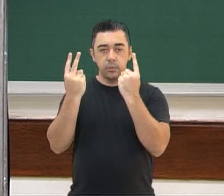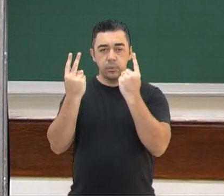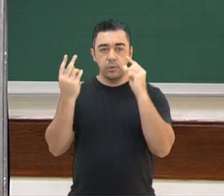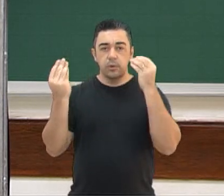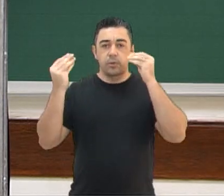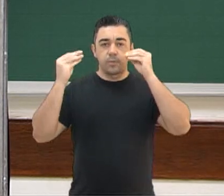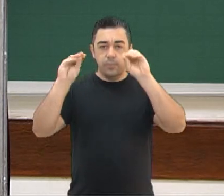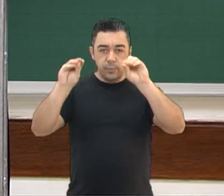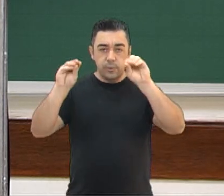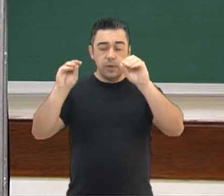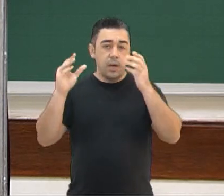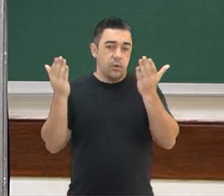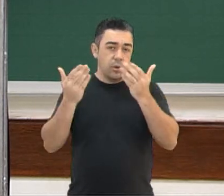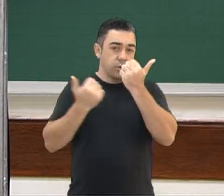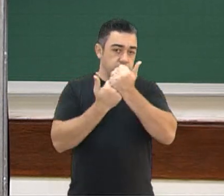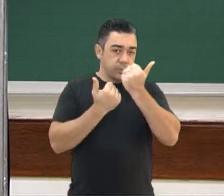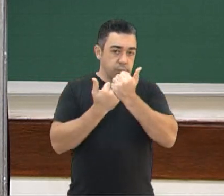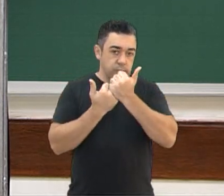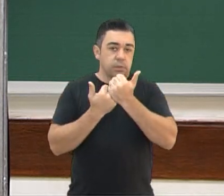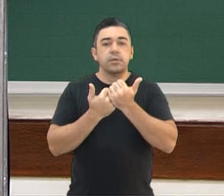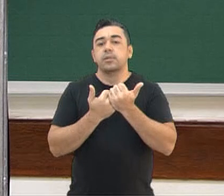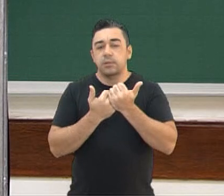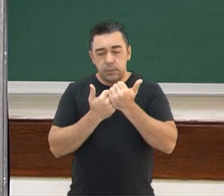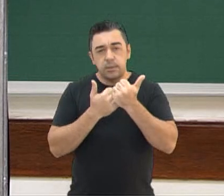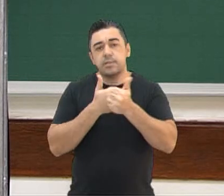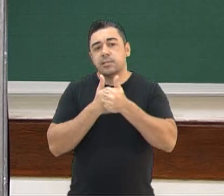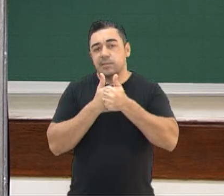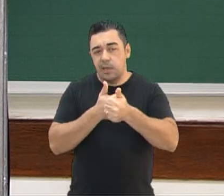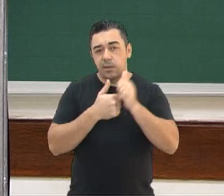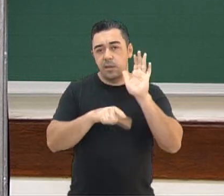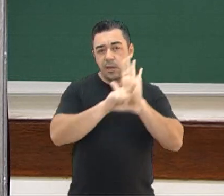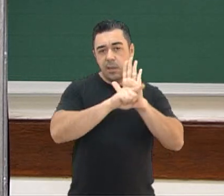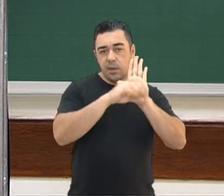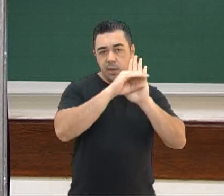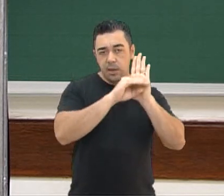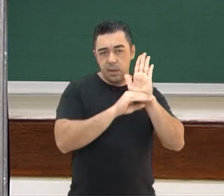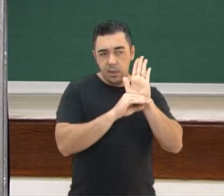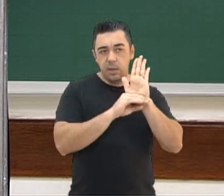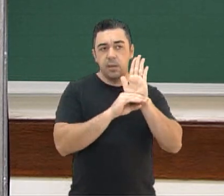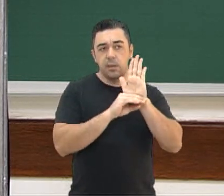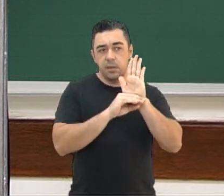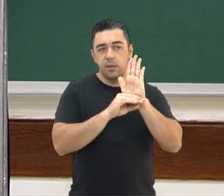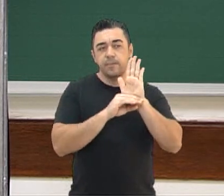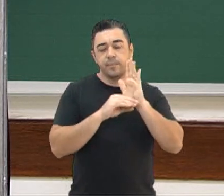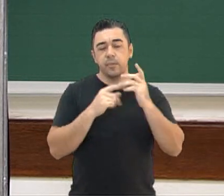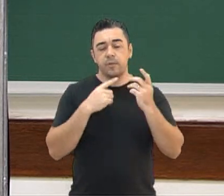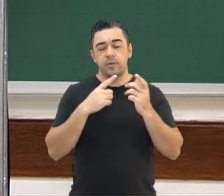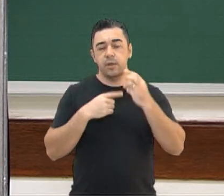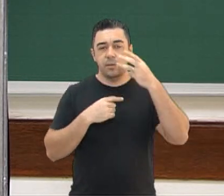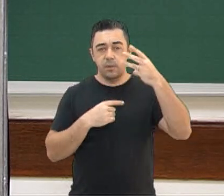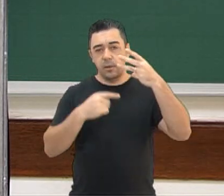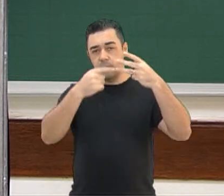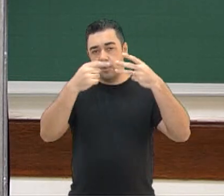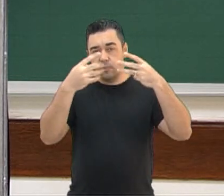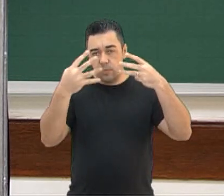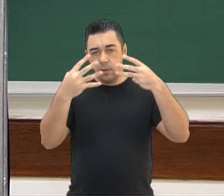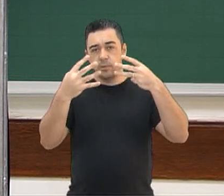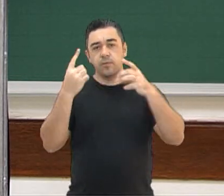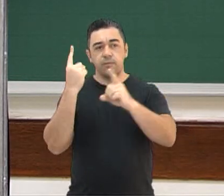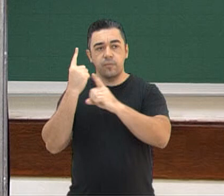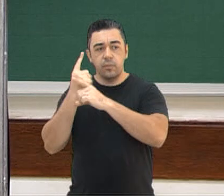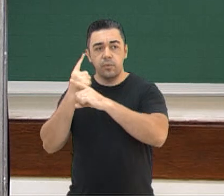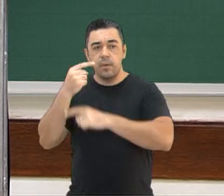vale 2. Então, eu vou usar a mesma lei de formação, só que no lugar de i e no lugar de j, eu vou colocar